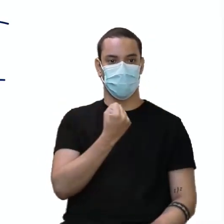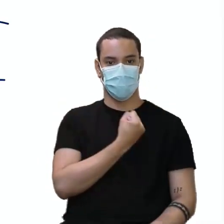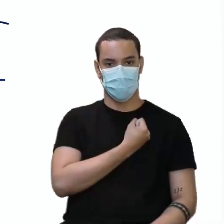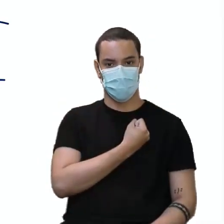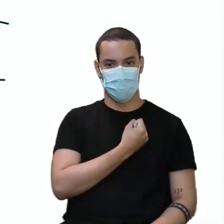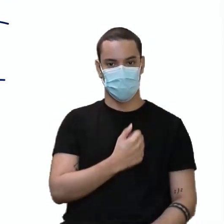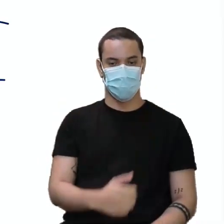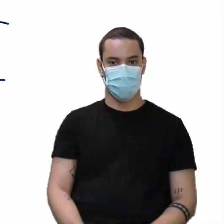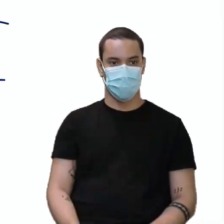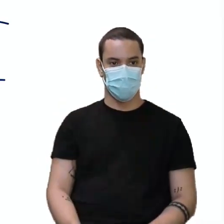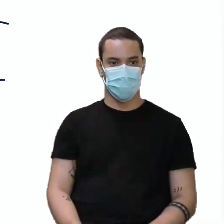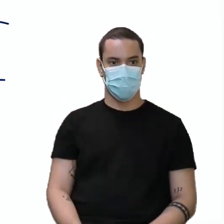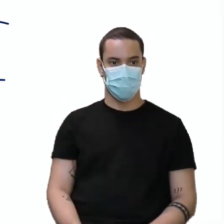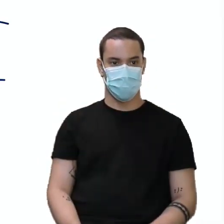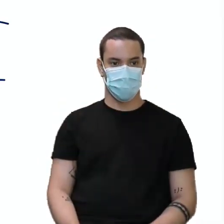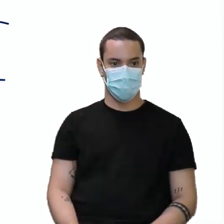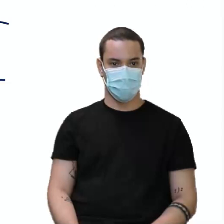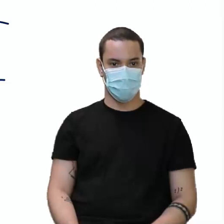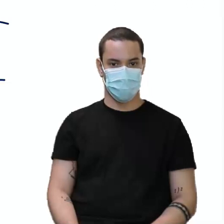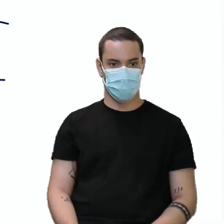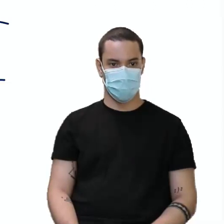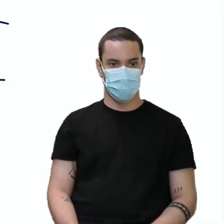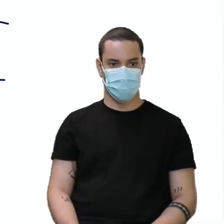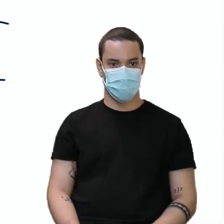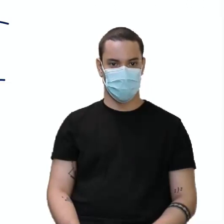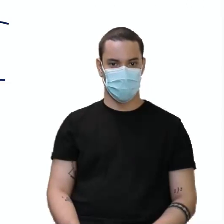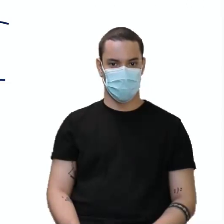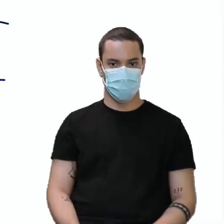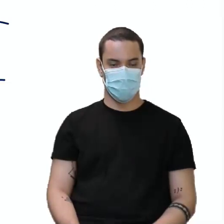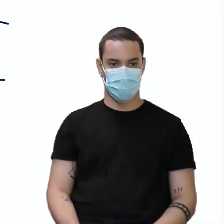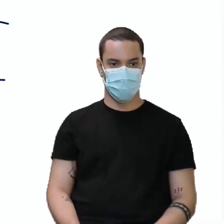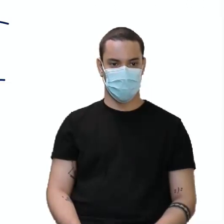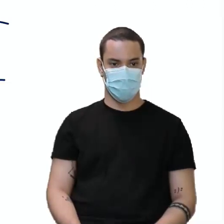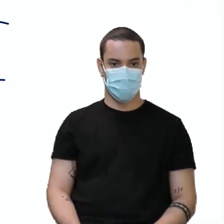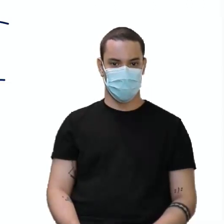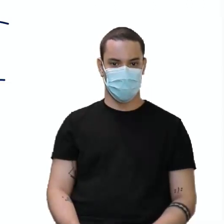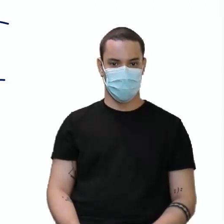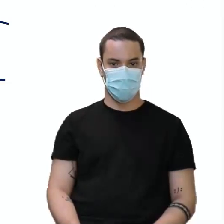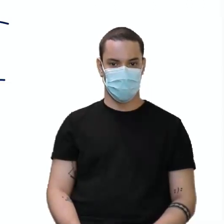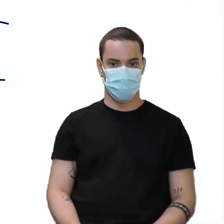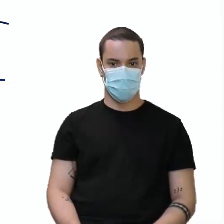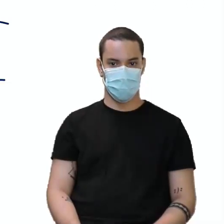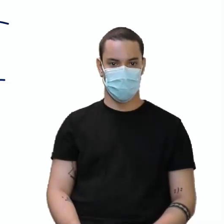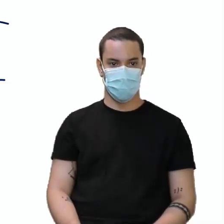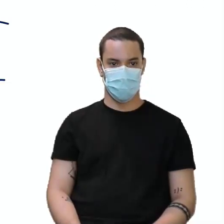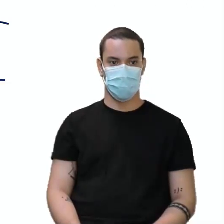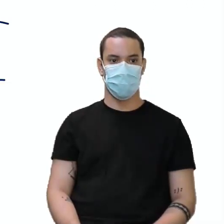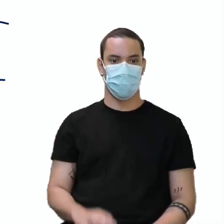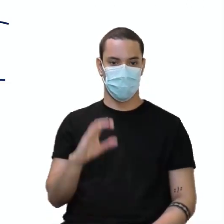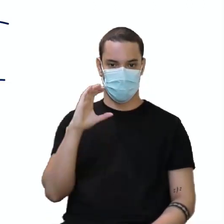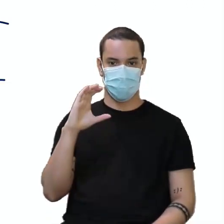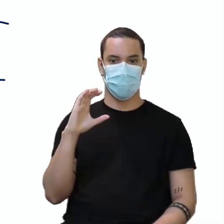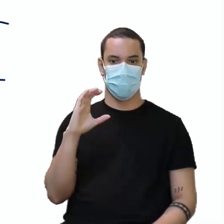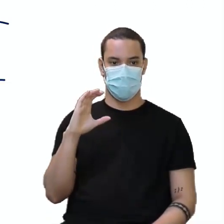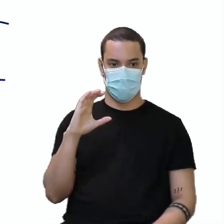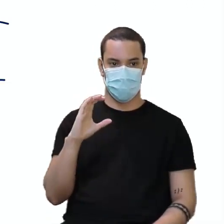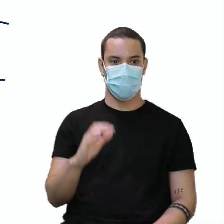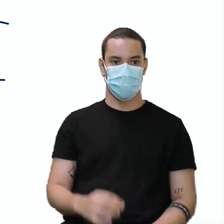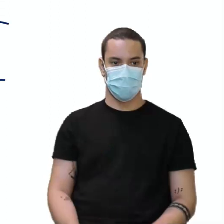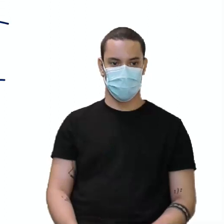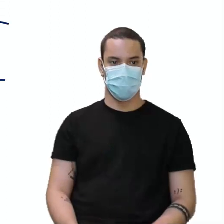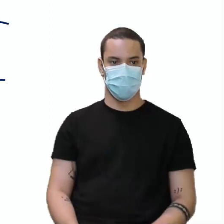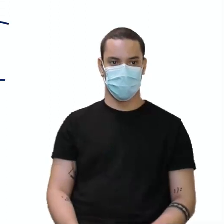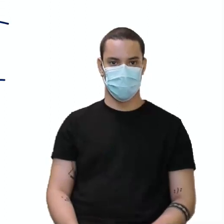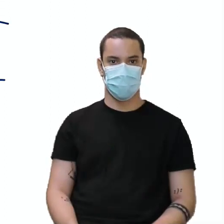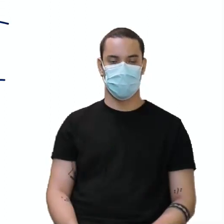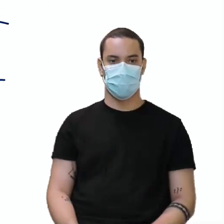número... Vamos lá. A parte das pessoas estava na rua e não. Todos estavam em um parque num dia ensolarado. A letra C.